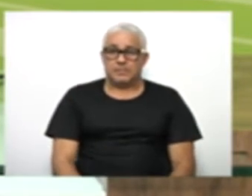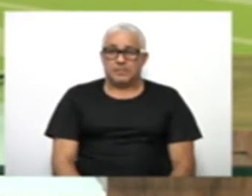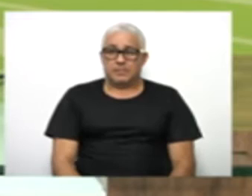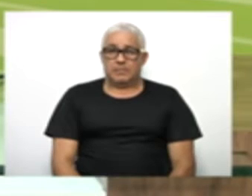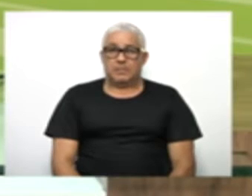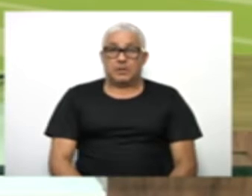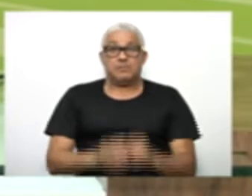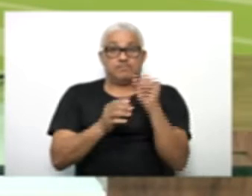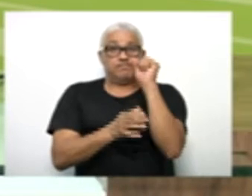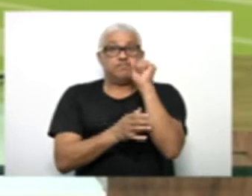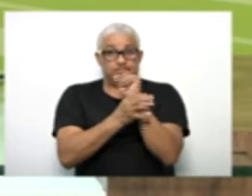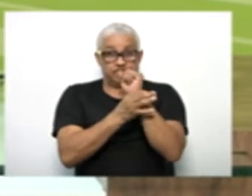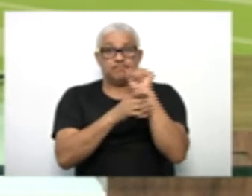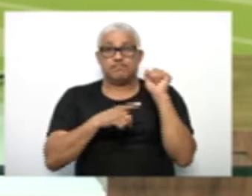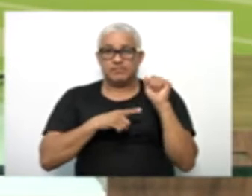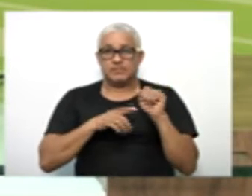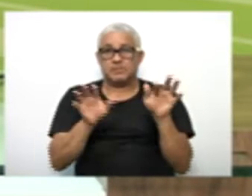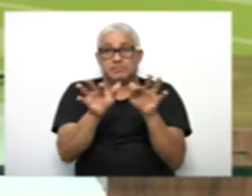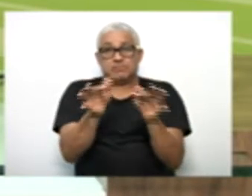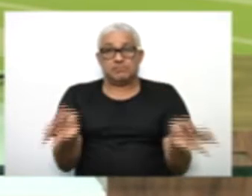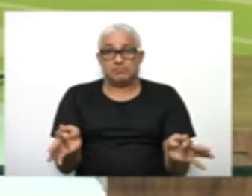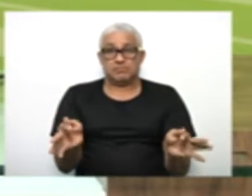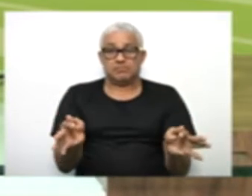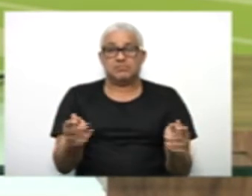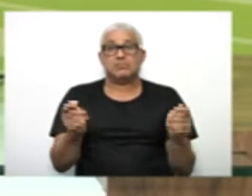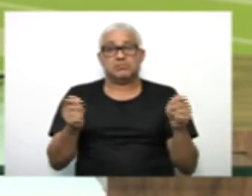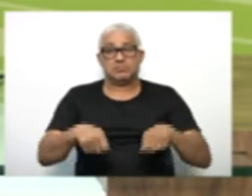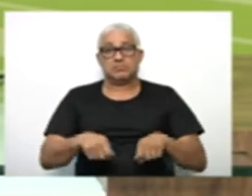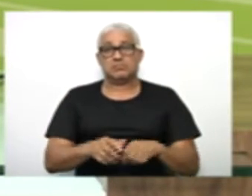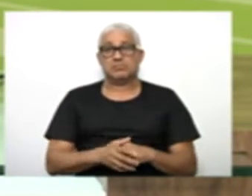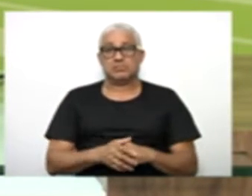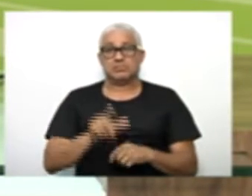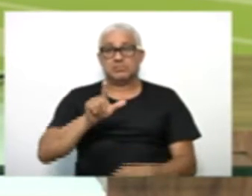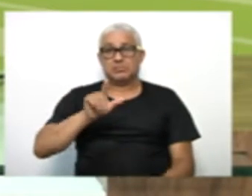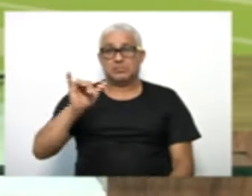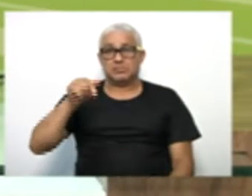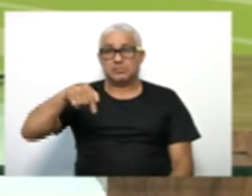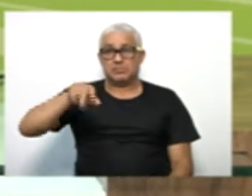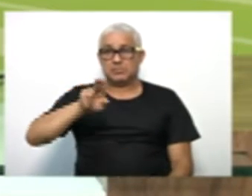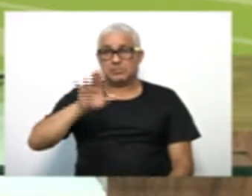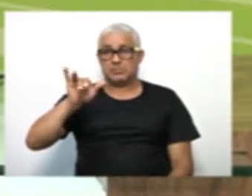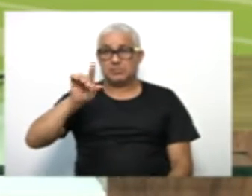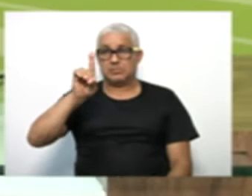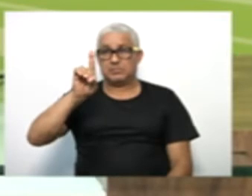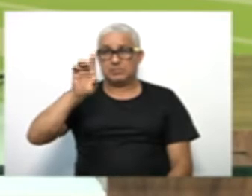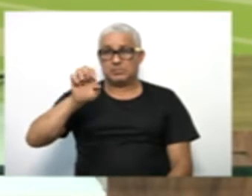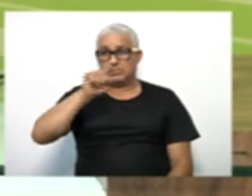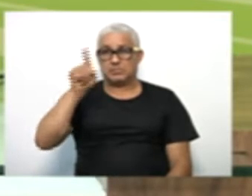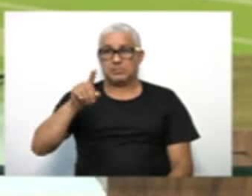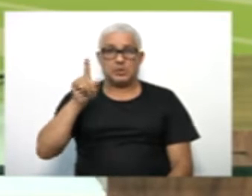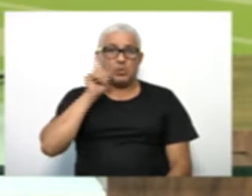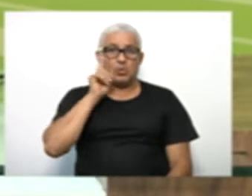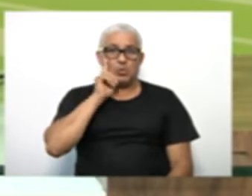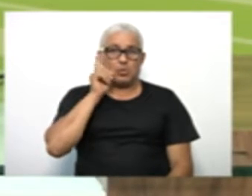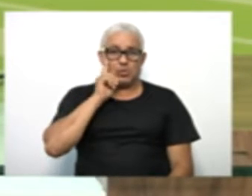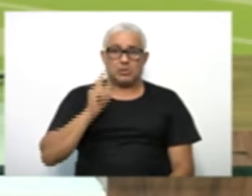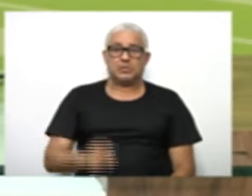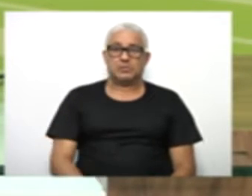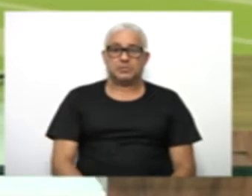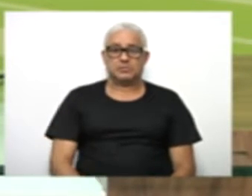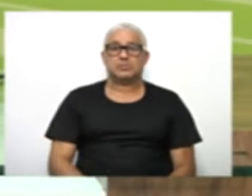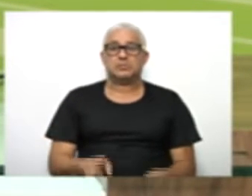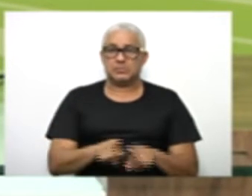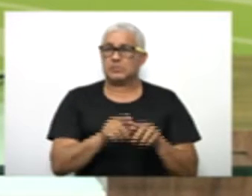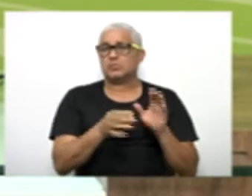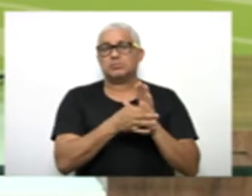É segura, simples e possui liquidez diária. Aí ela faz também aqui os outros, comenta